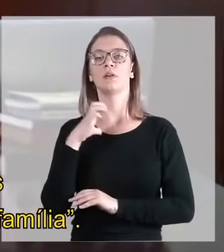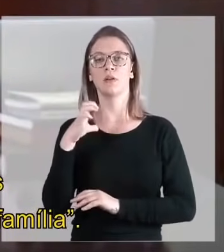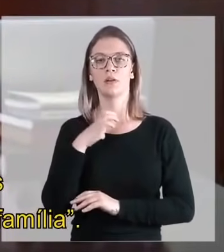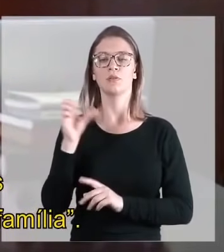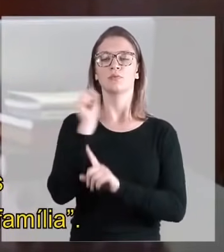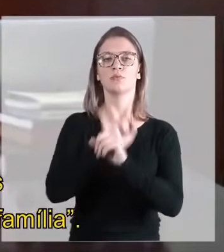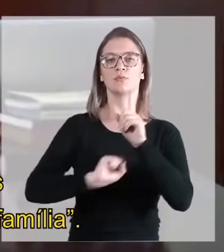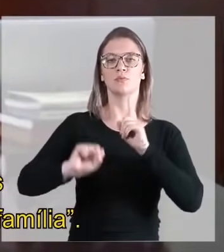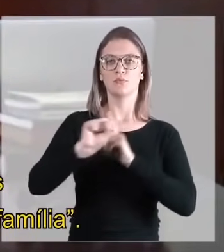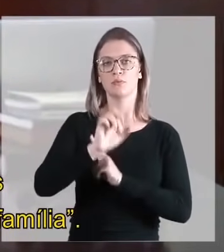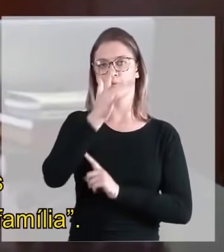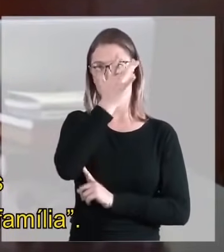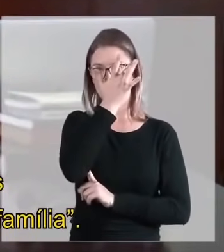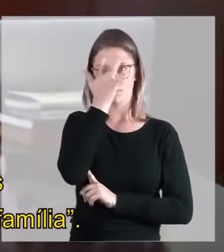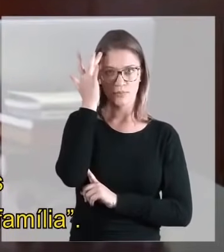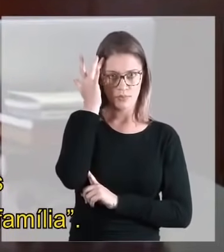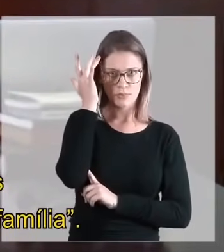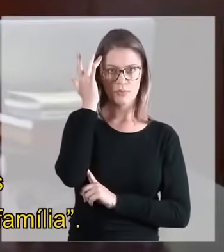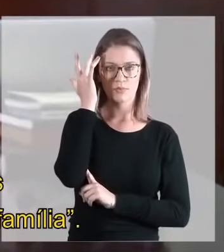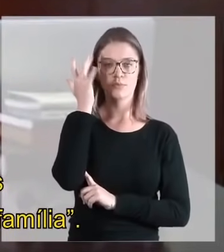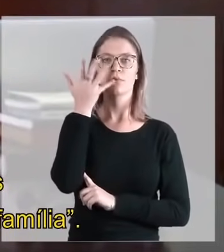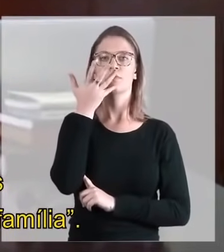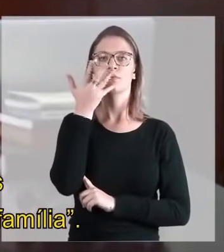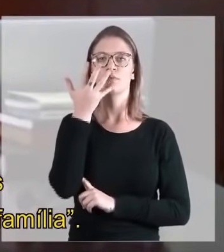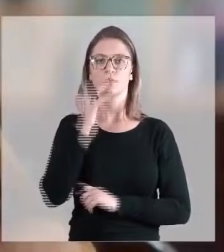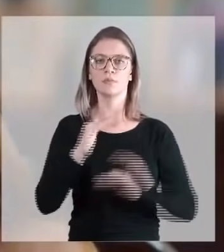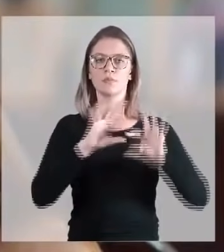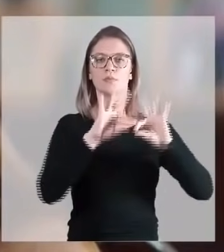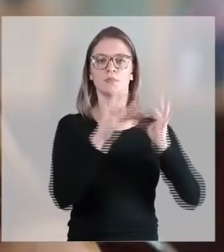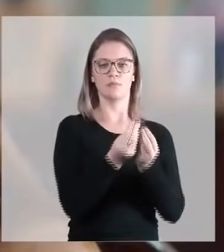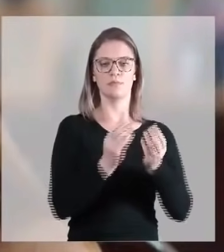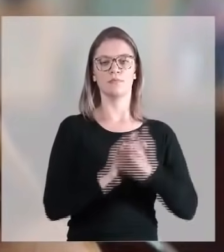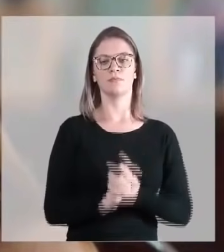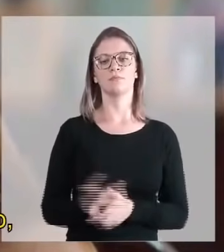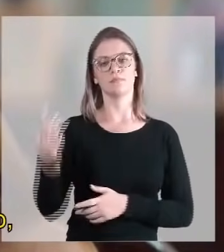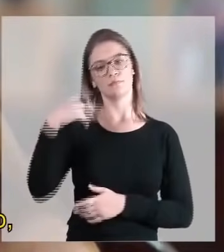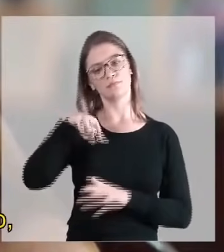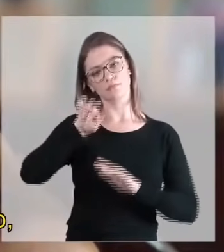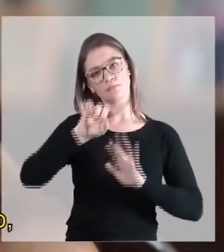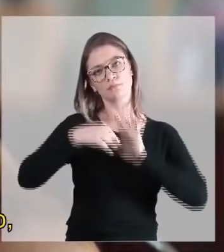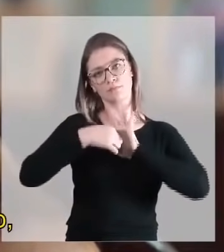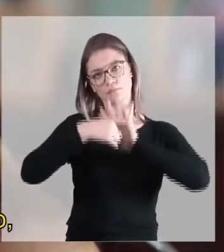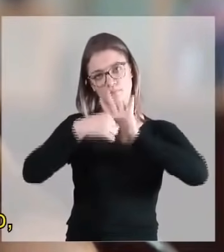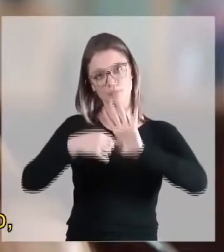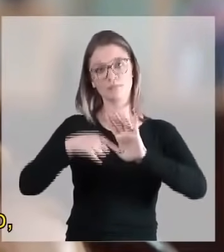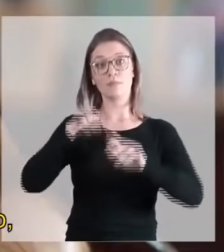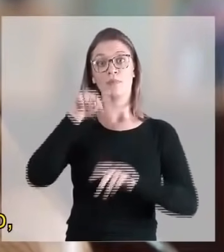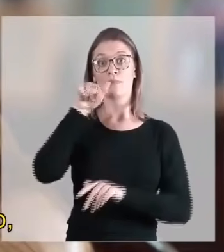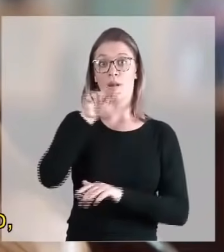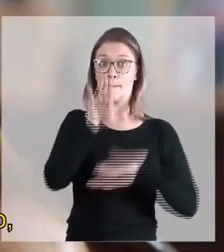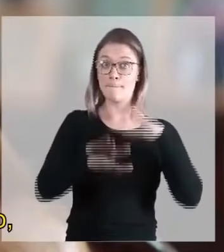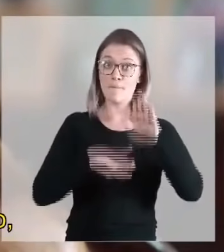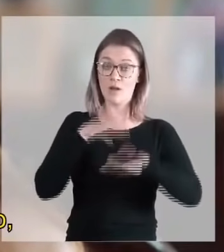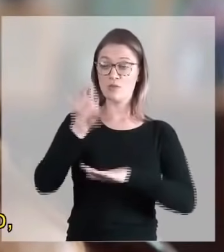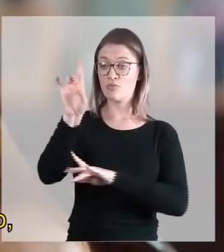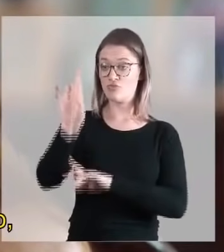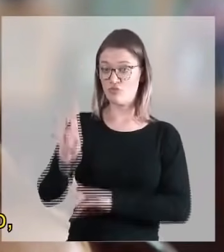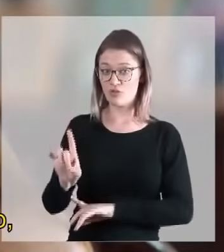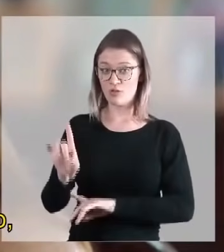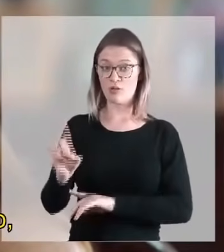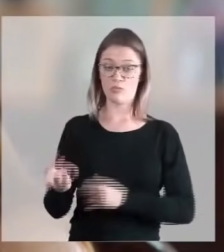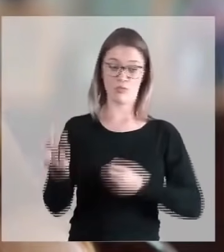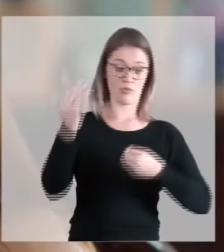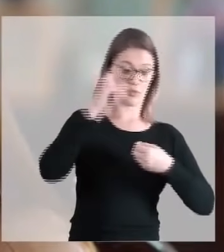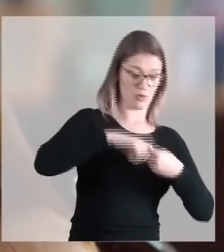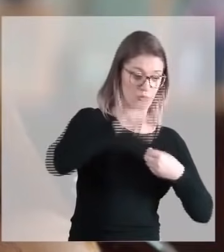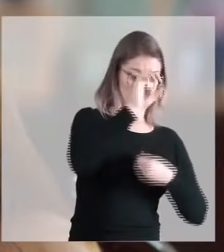e sociais da pessoa e da família. Como eu mostrei para os senhores em 7 passos, nós saímos do direito e voltamos para o